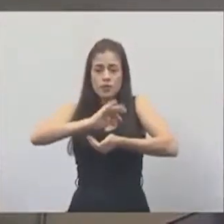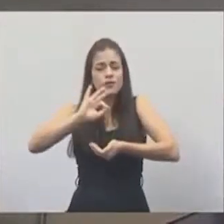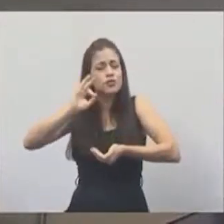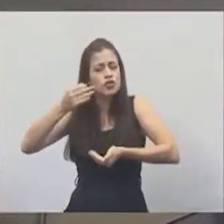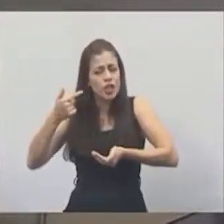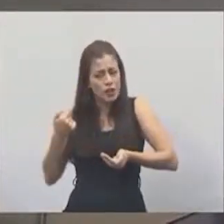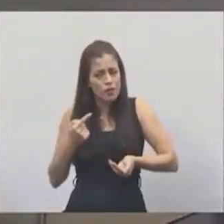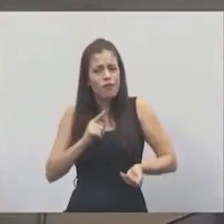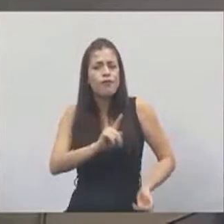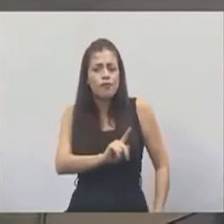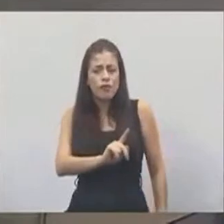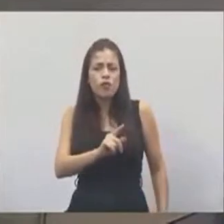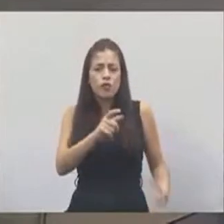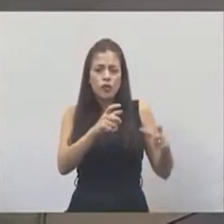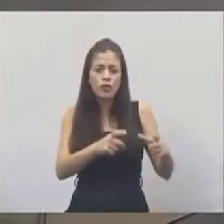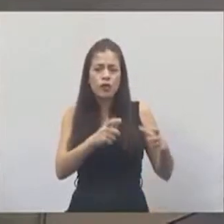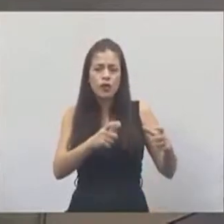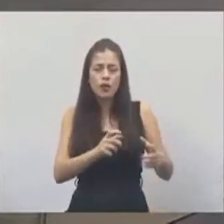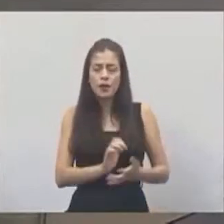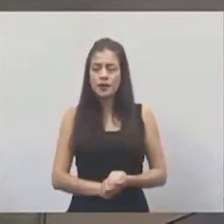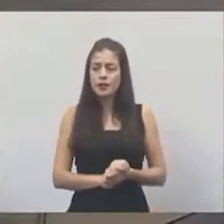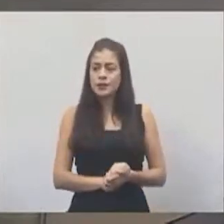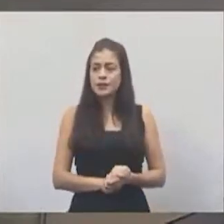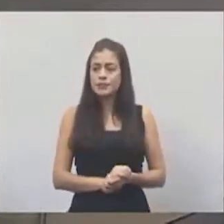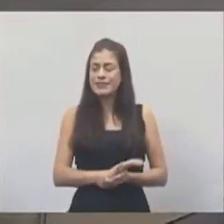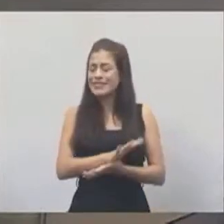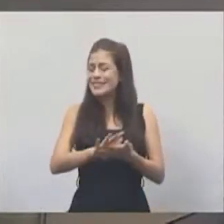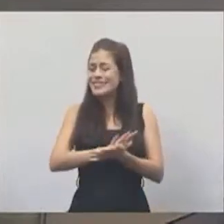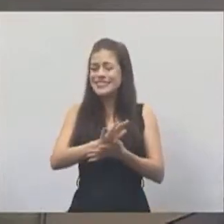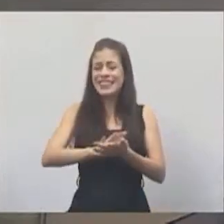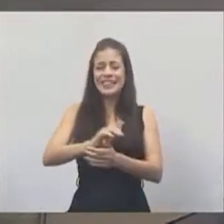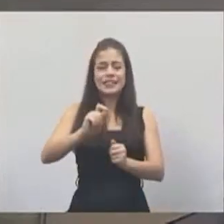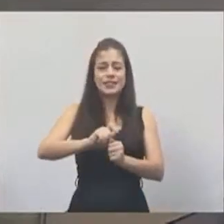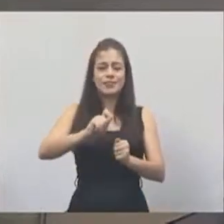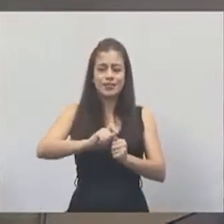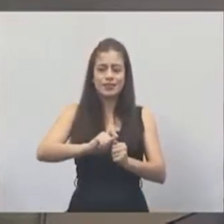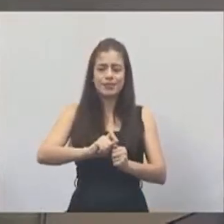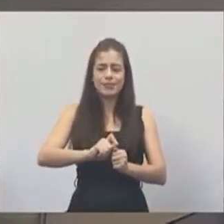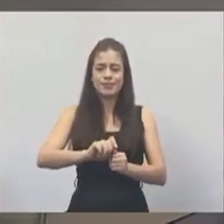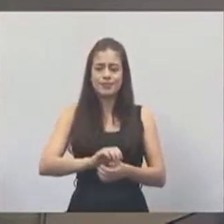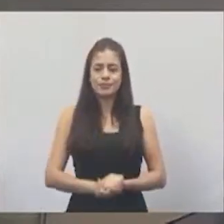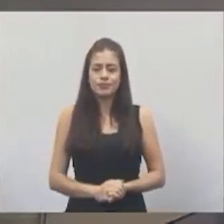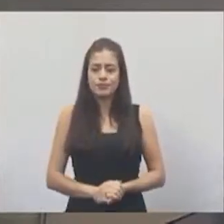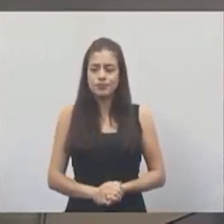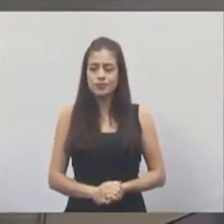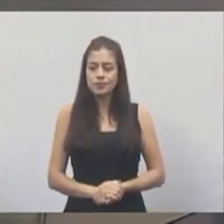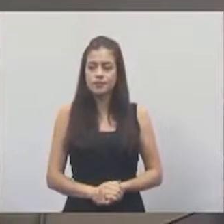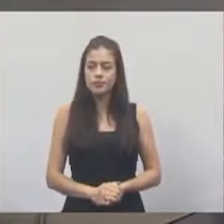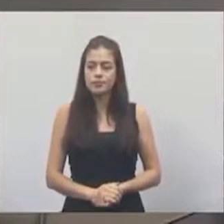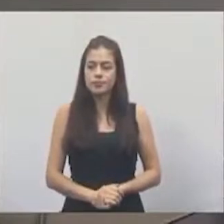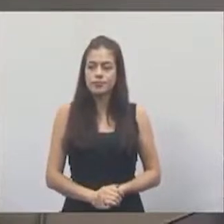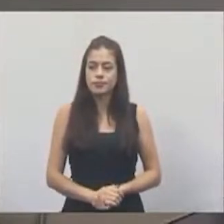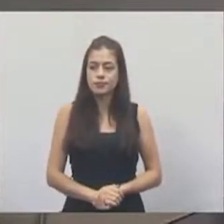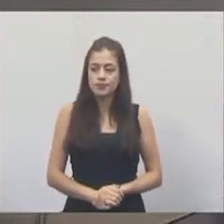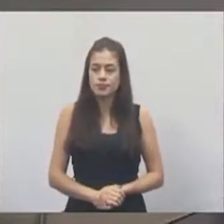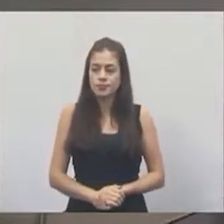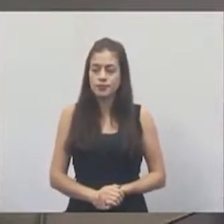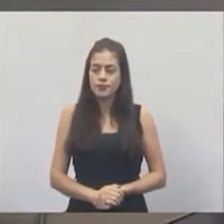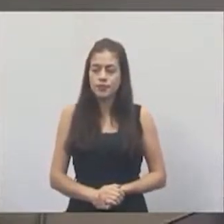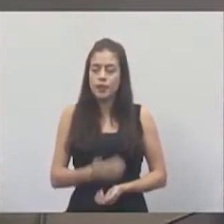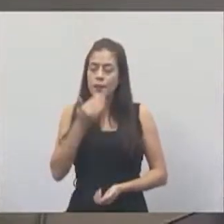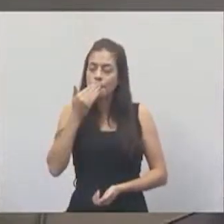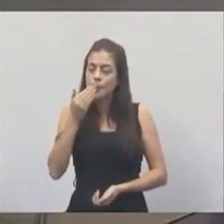no local. Mas até agora nada foi feito. Então eu peço